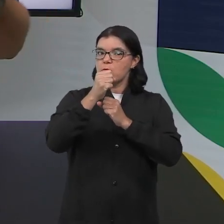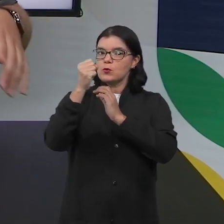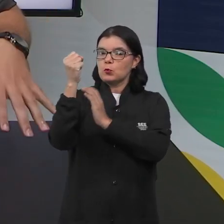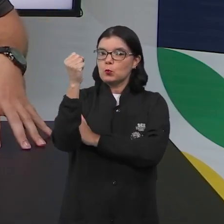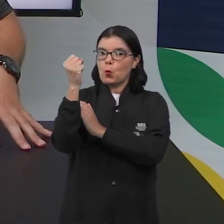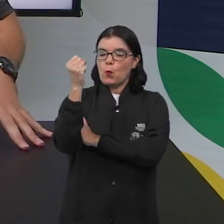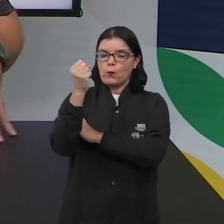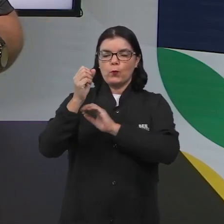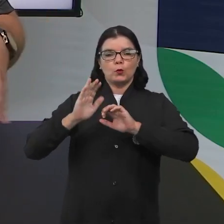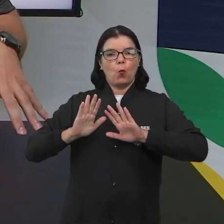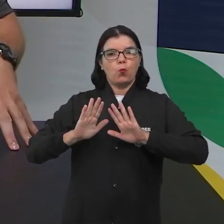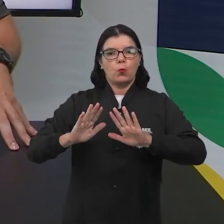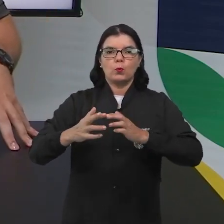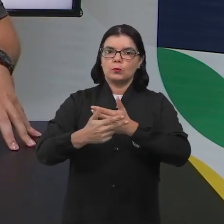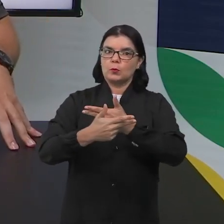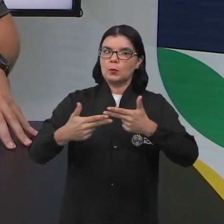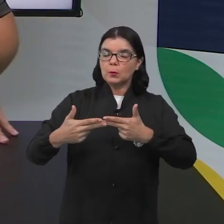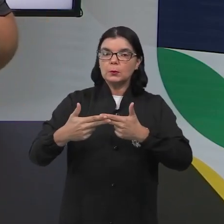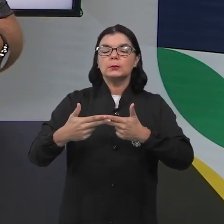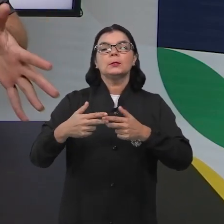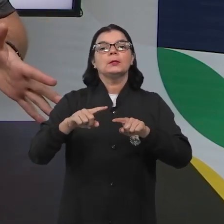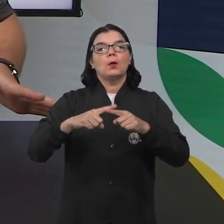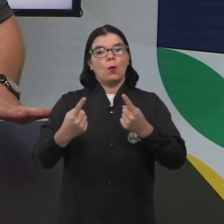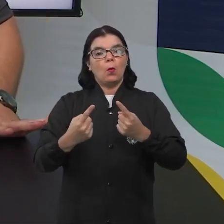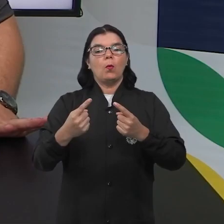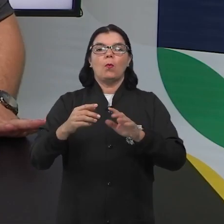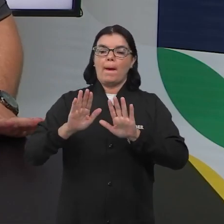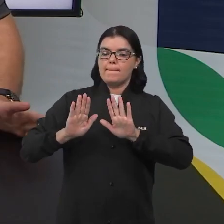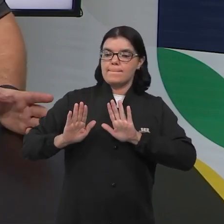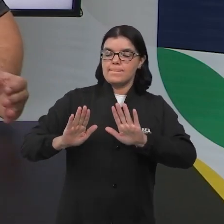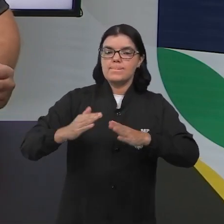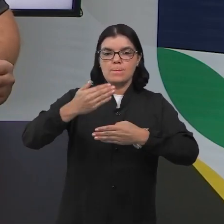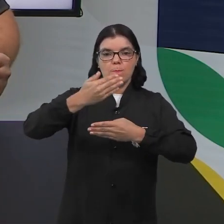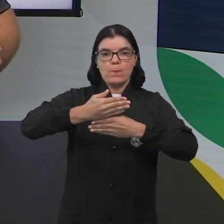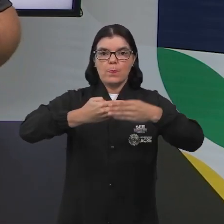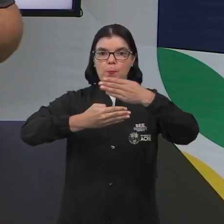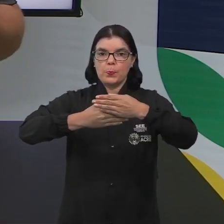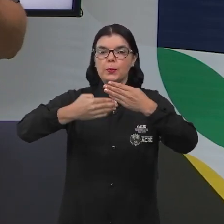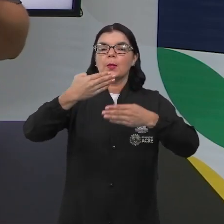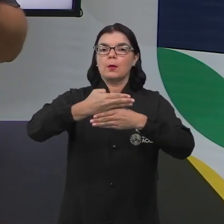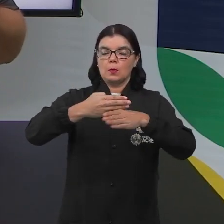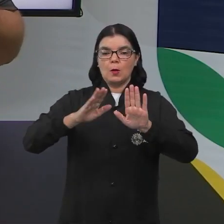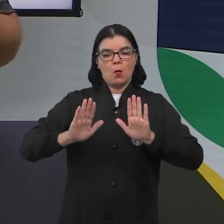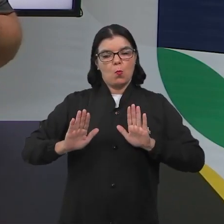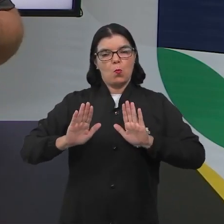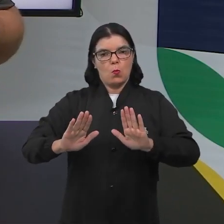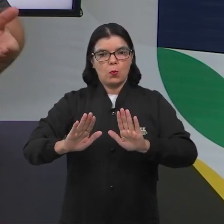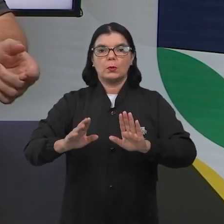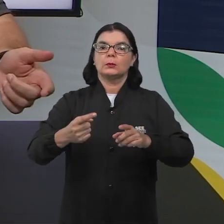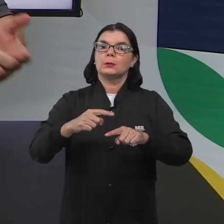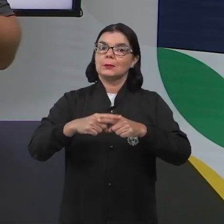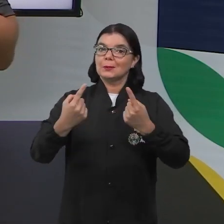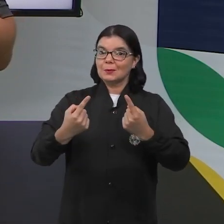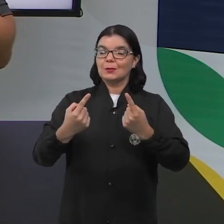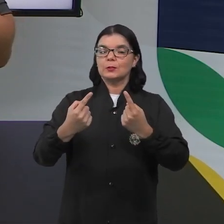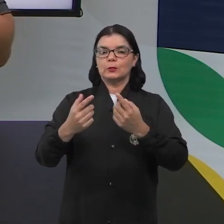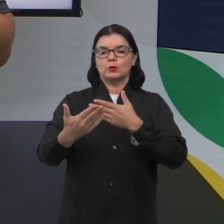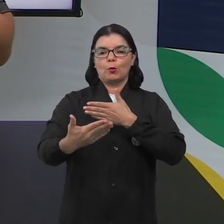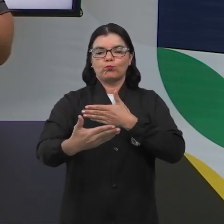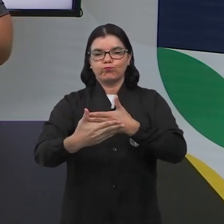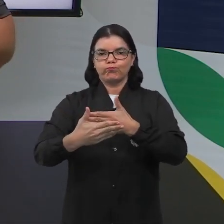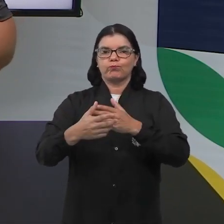determinado objeto, um determinado equipamento, ou até mesmo a parede, a gente recebe essa força, porém de sentido